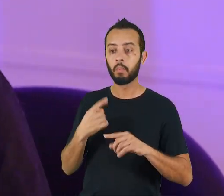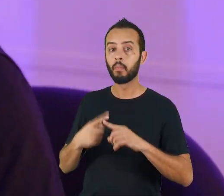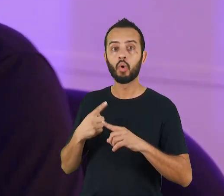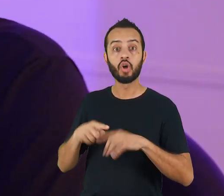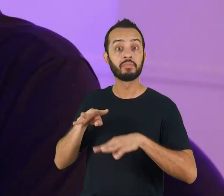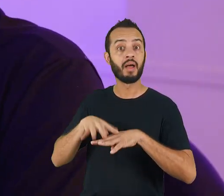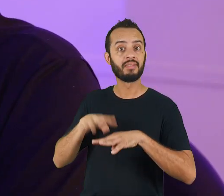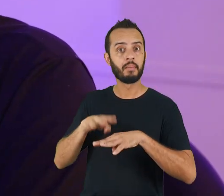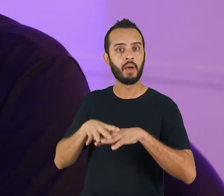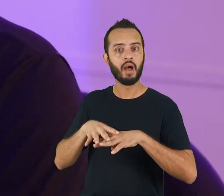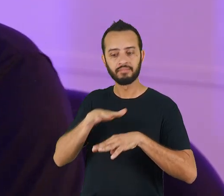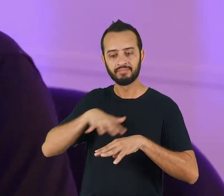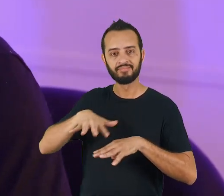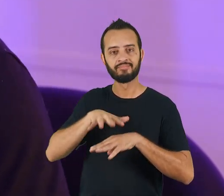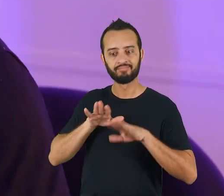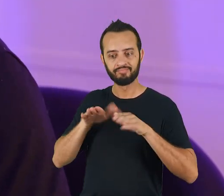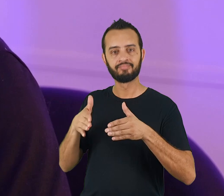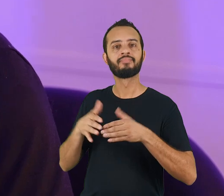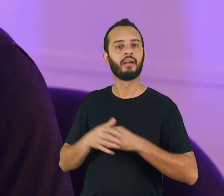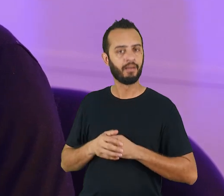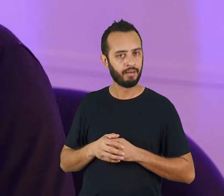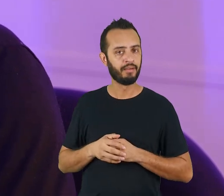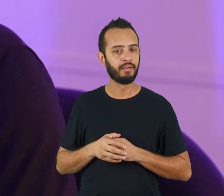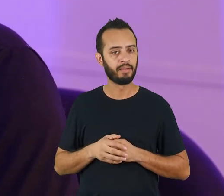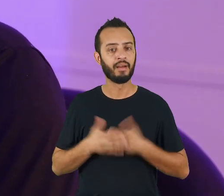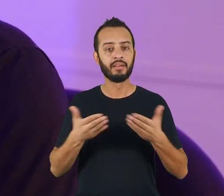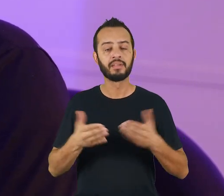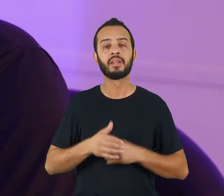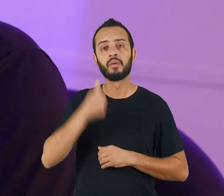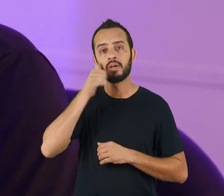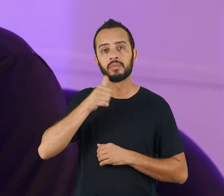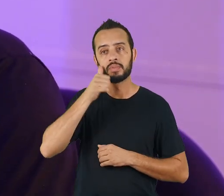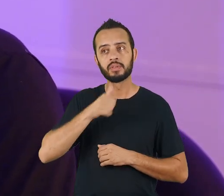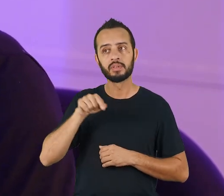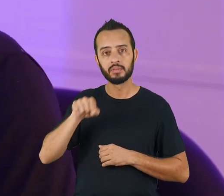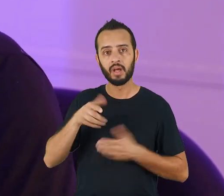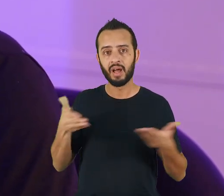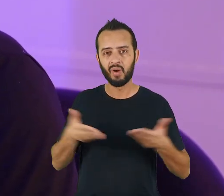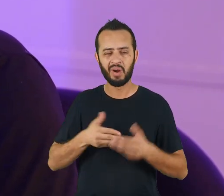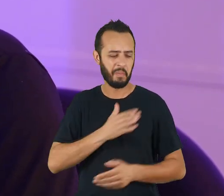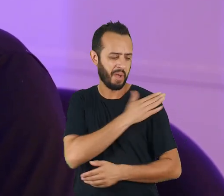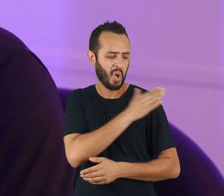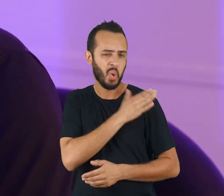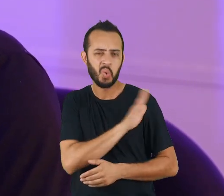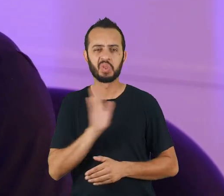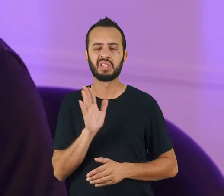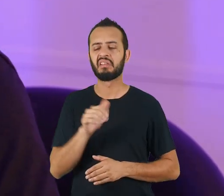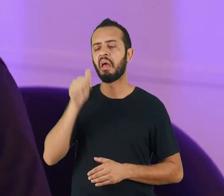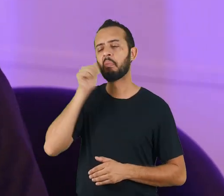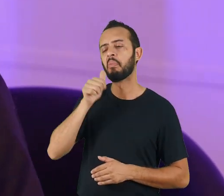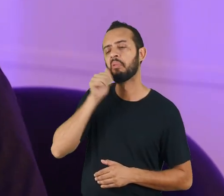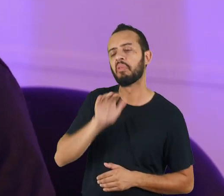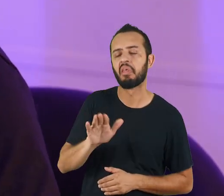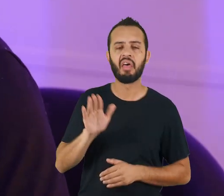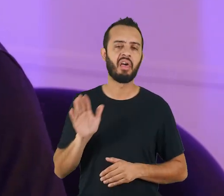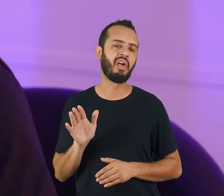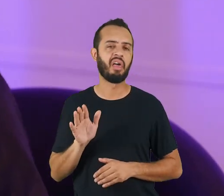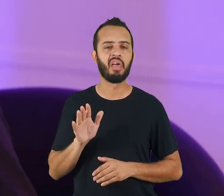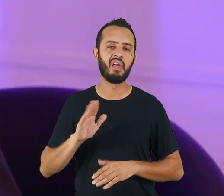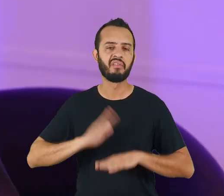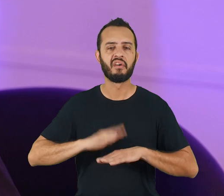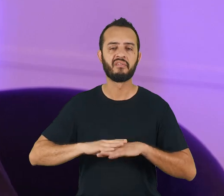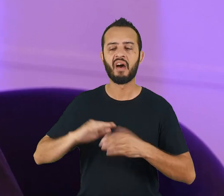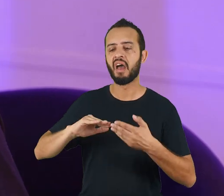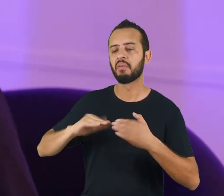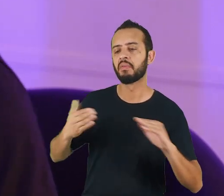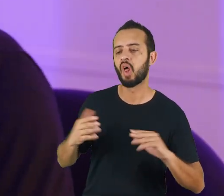exatas uhum né Muito por contanto assim então as meninas acabou um pouco esse preconceito ai menina não menina faz